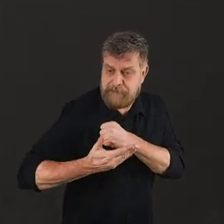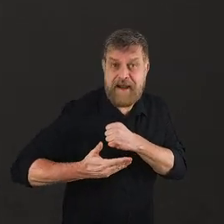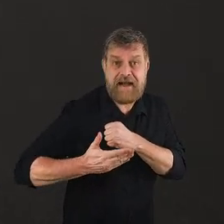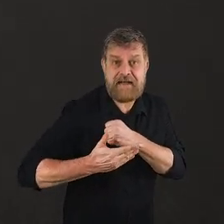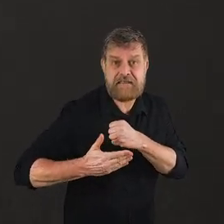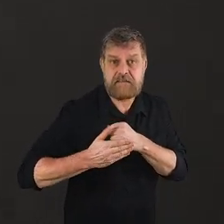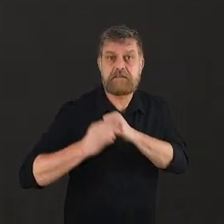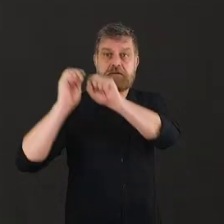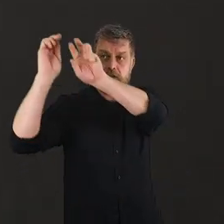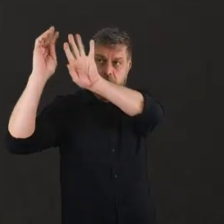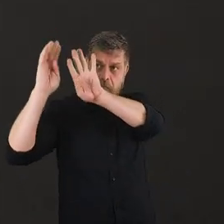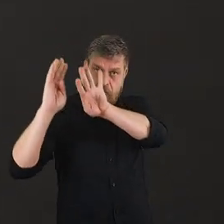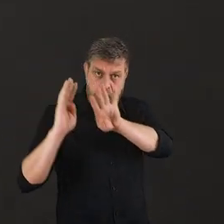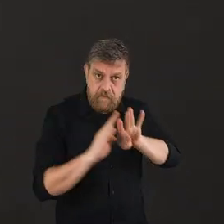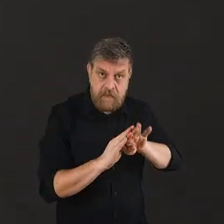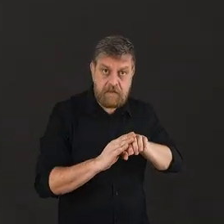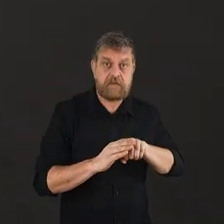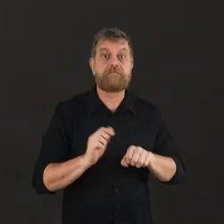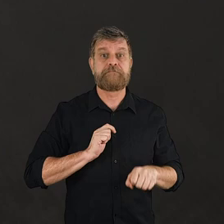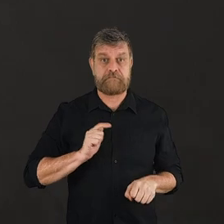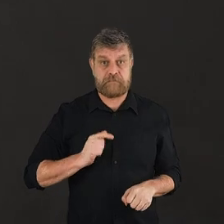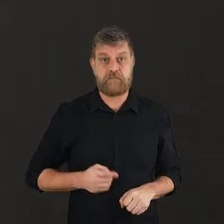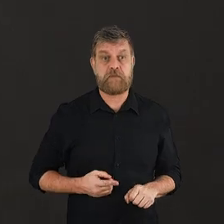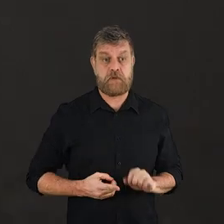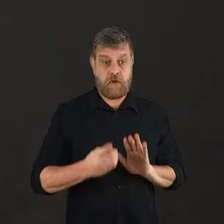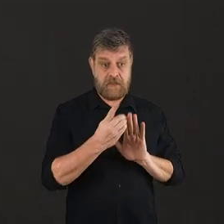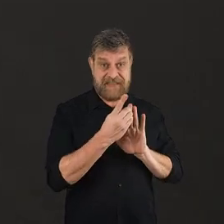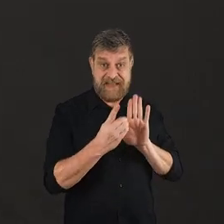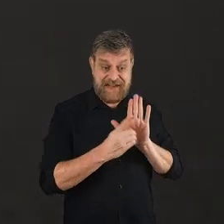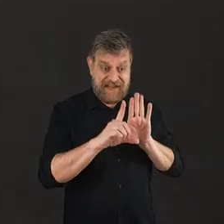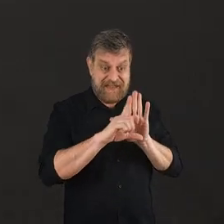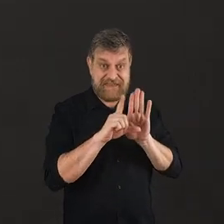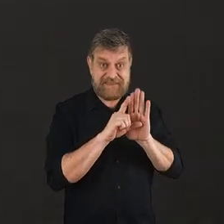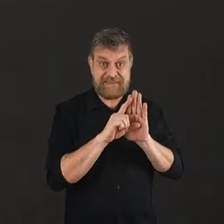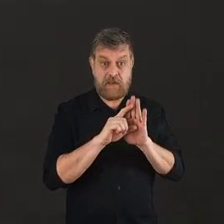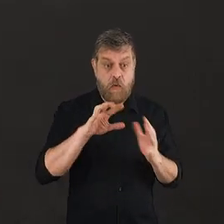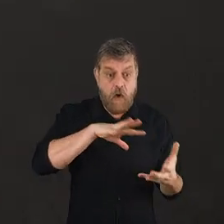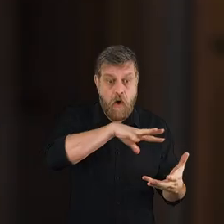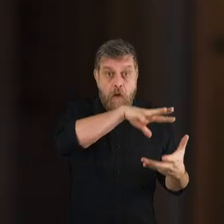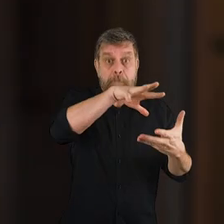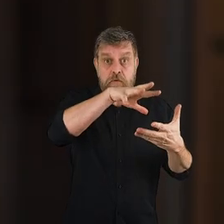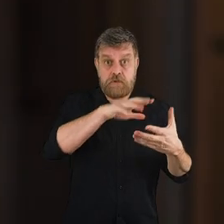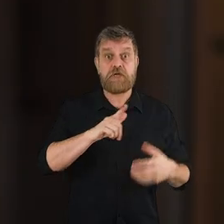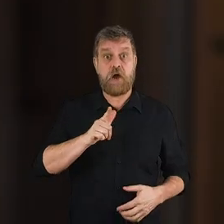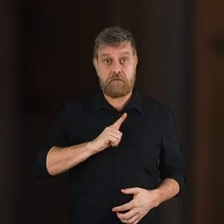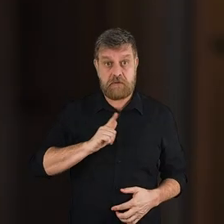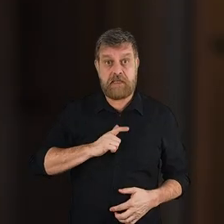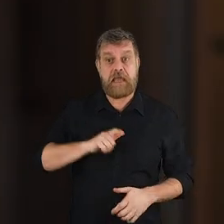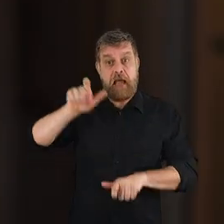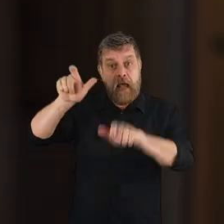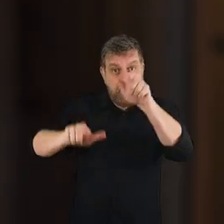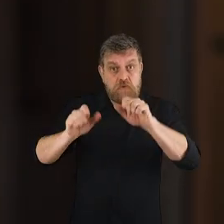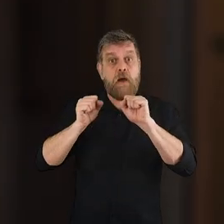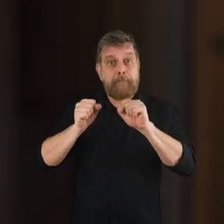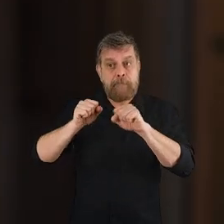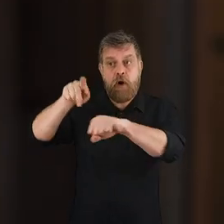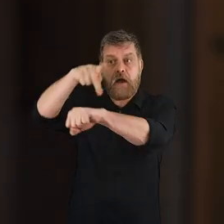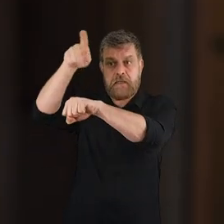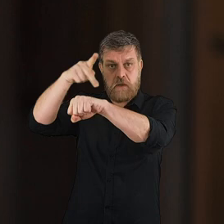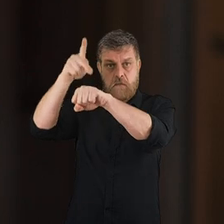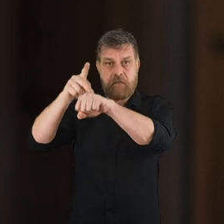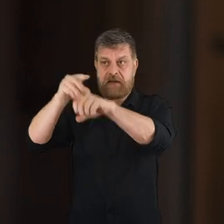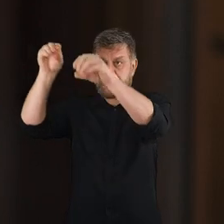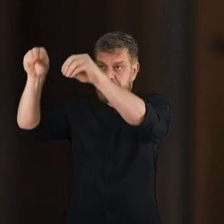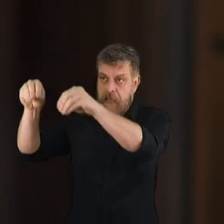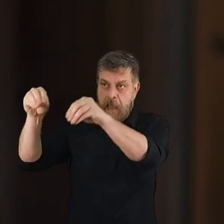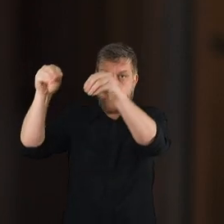humano a migrar, está na Declaração Universal dos Direitos Humanos, todo ser humano tem direito de deixar o seu